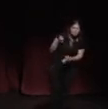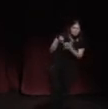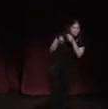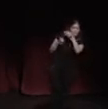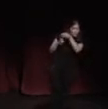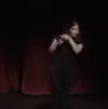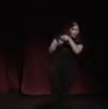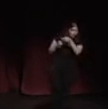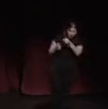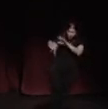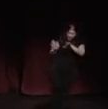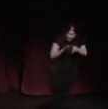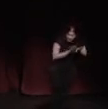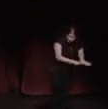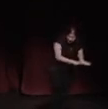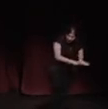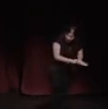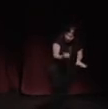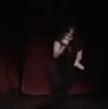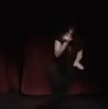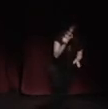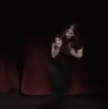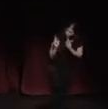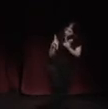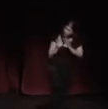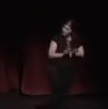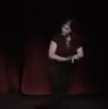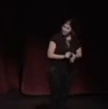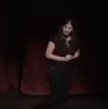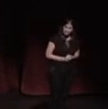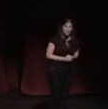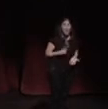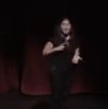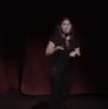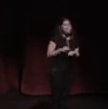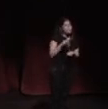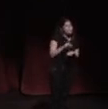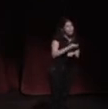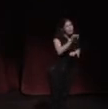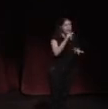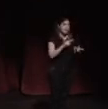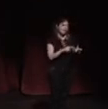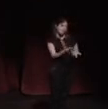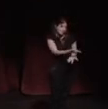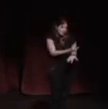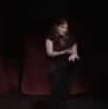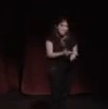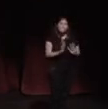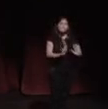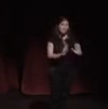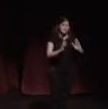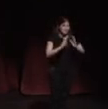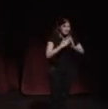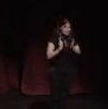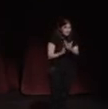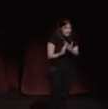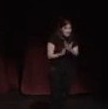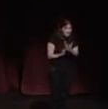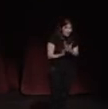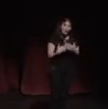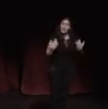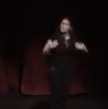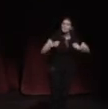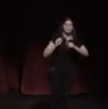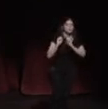eles ficar lá e deixavam. Aí um dia eles bordavam, outro dia eles desenhavam, eles foram ficando. Agora, na escola, a gente fica louco para se livrar